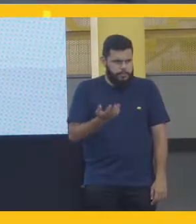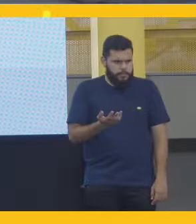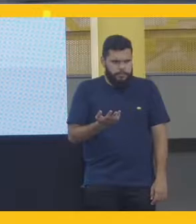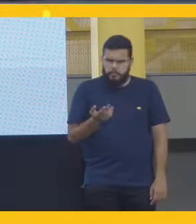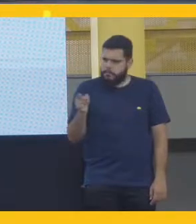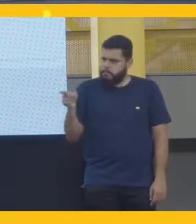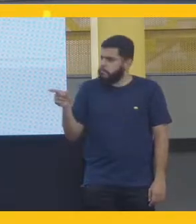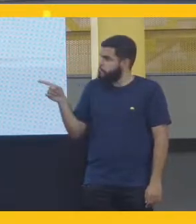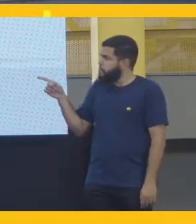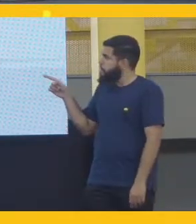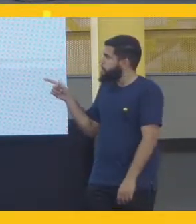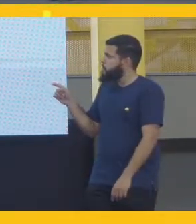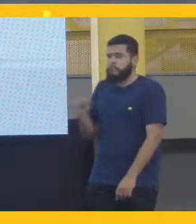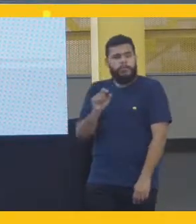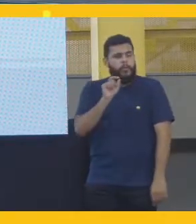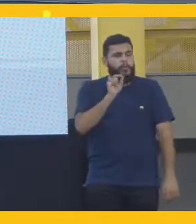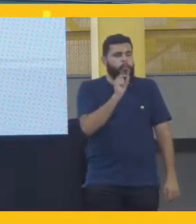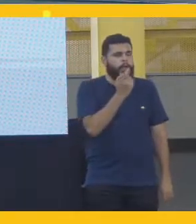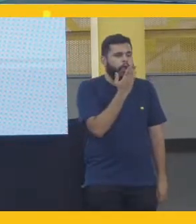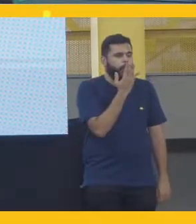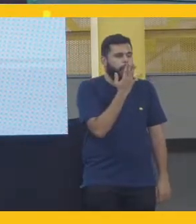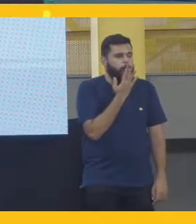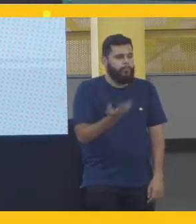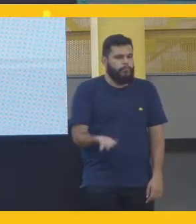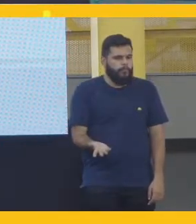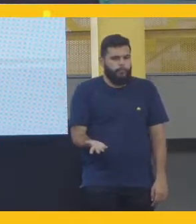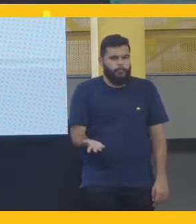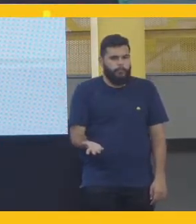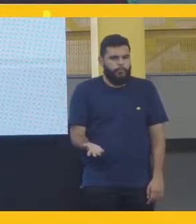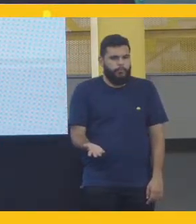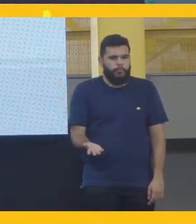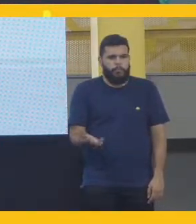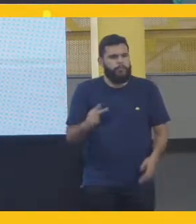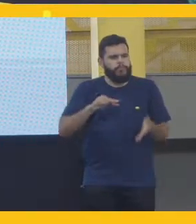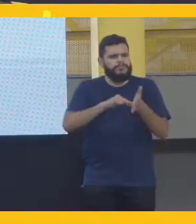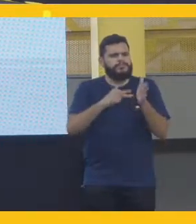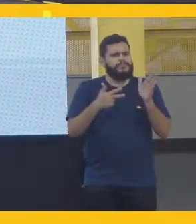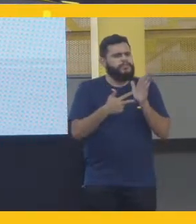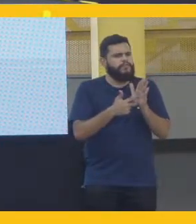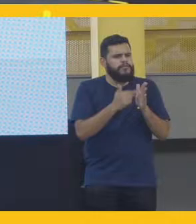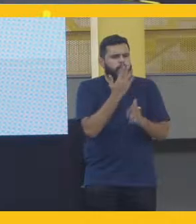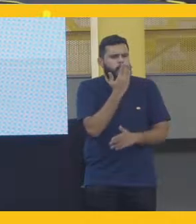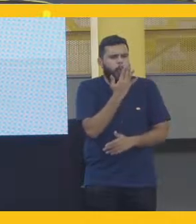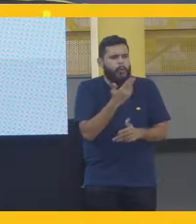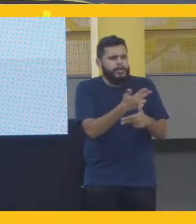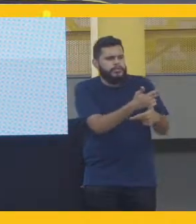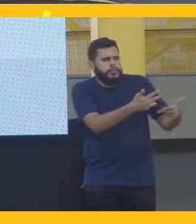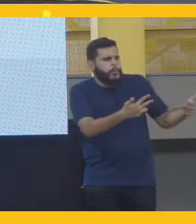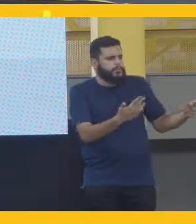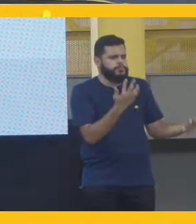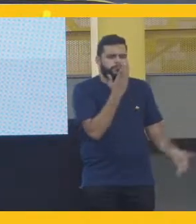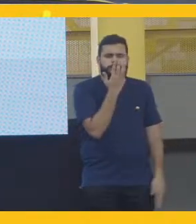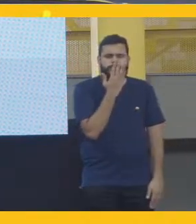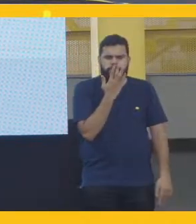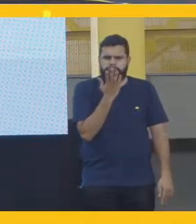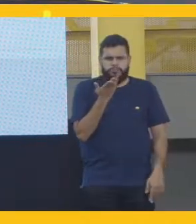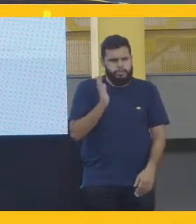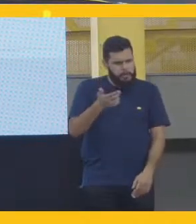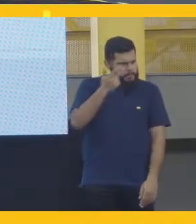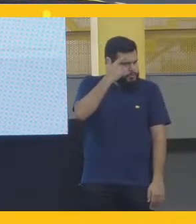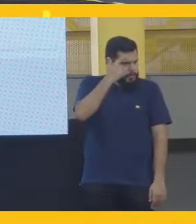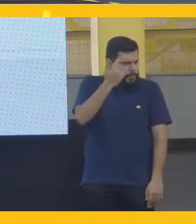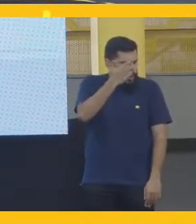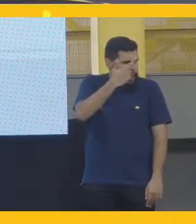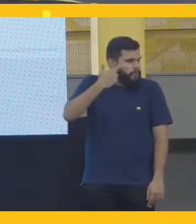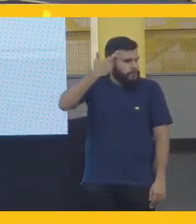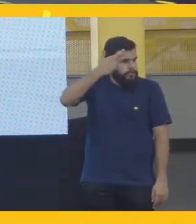E aí? O que é cor? O que significa a cor das coisas? Já se perguntaram? A gente